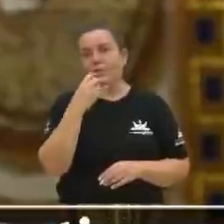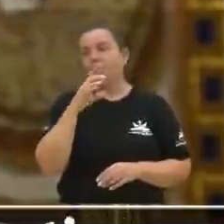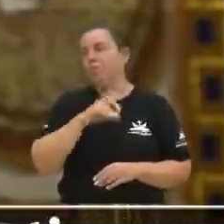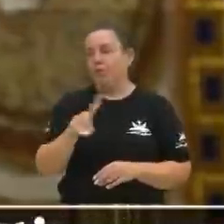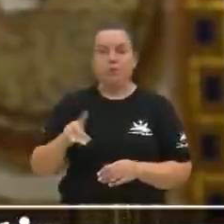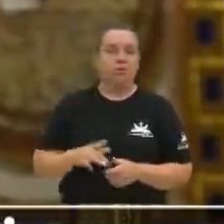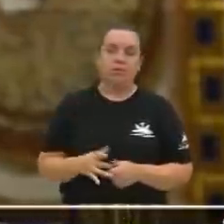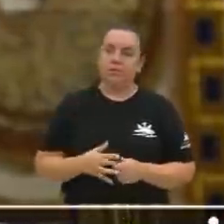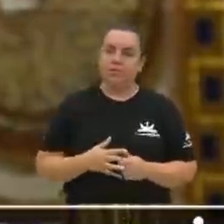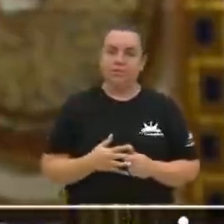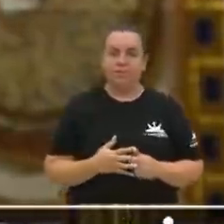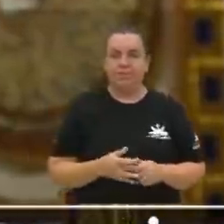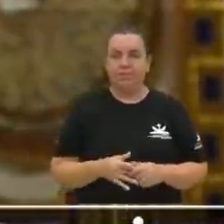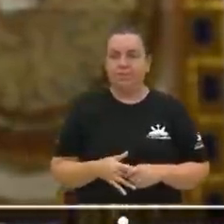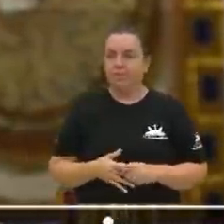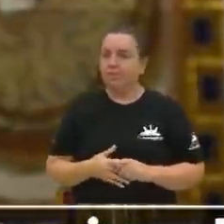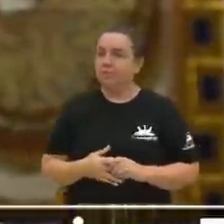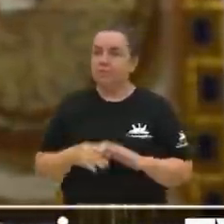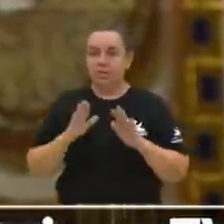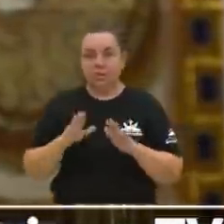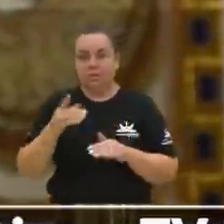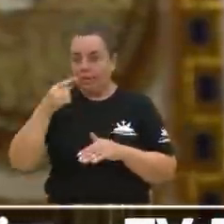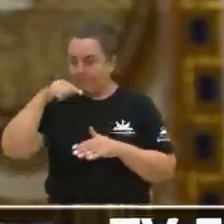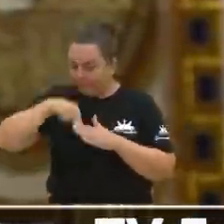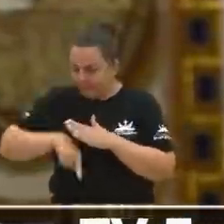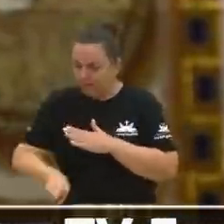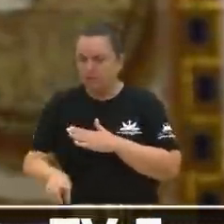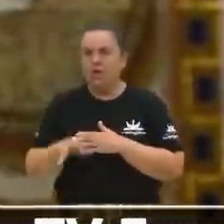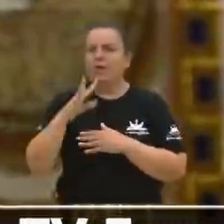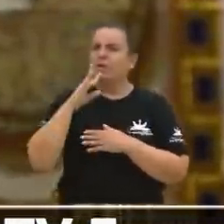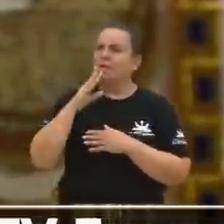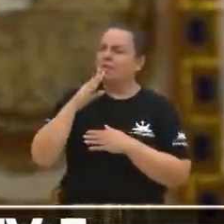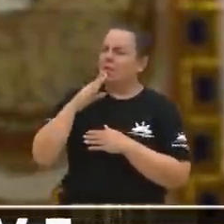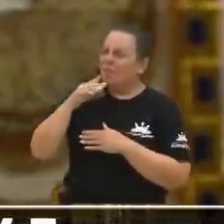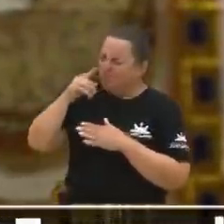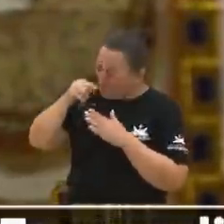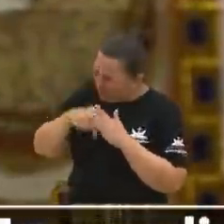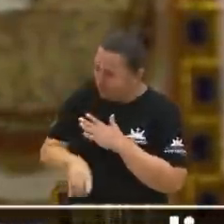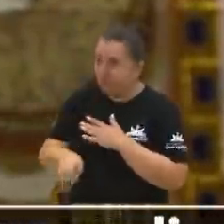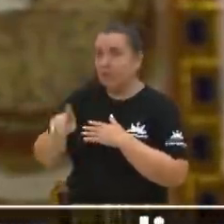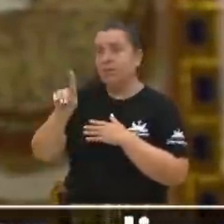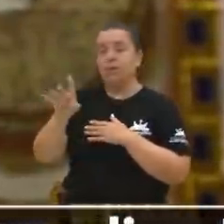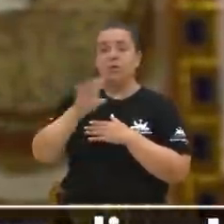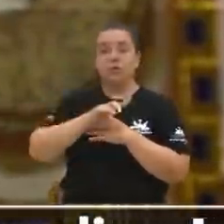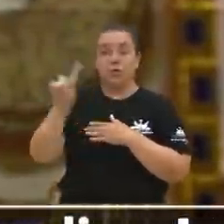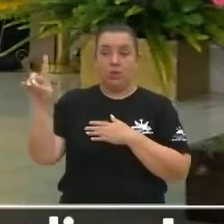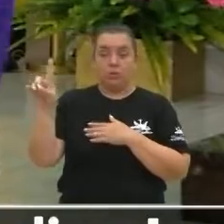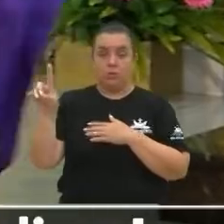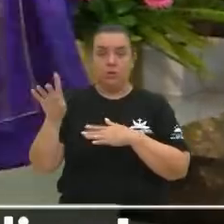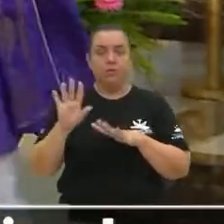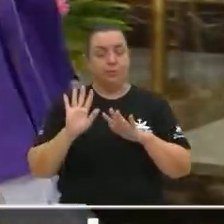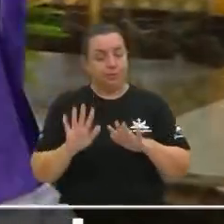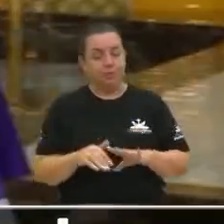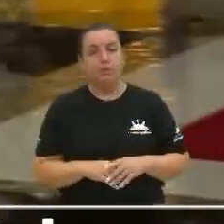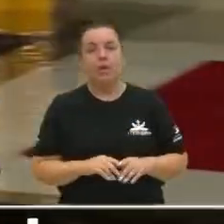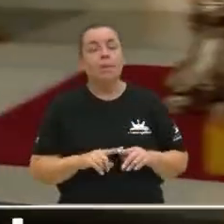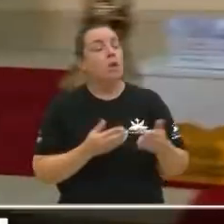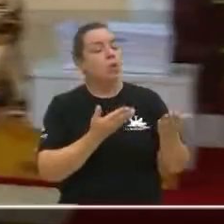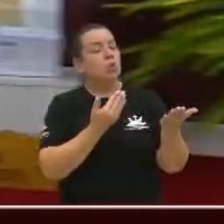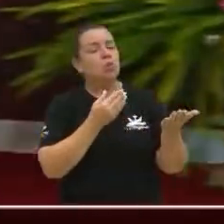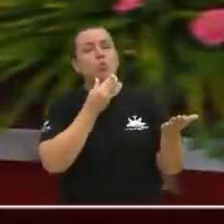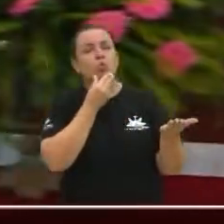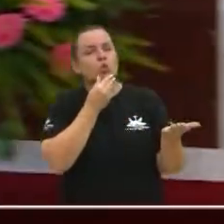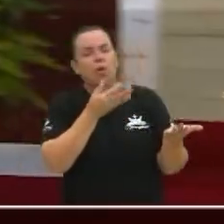Deus tu mergulhar o clima da Esponja Mas aí o jovem